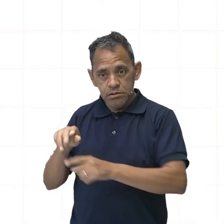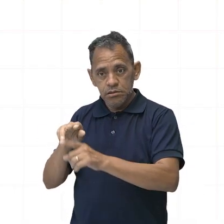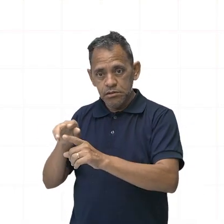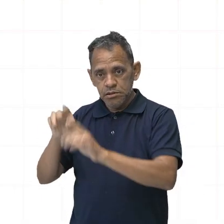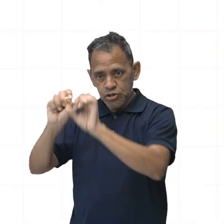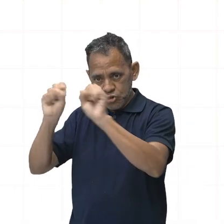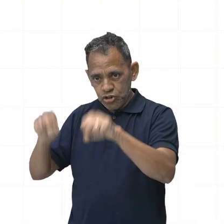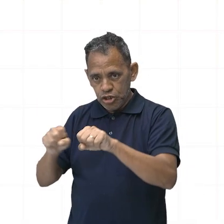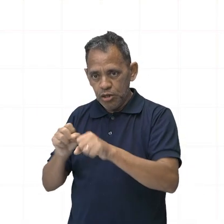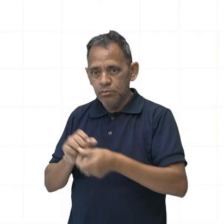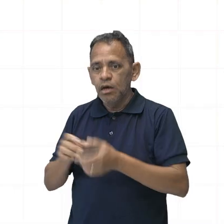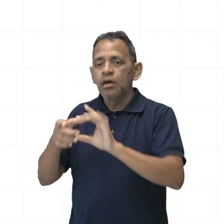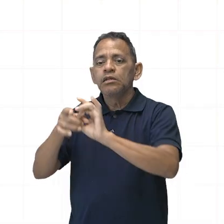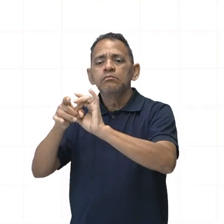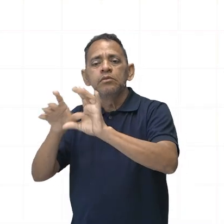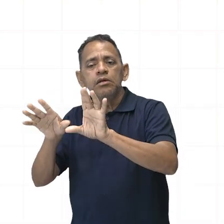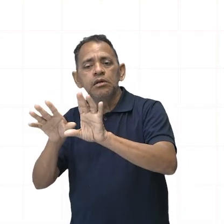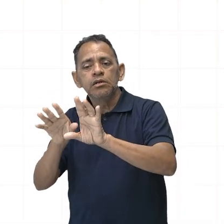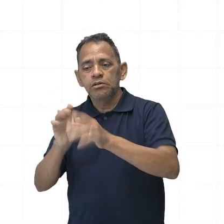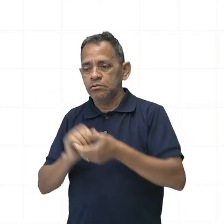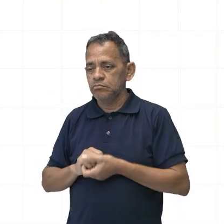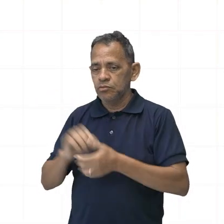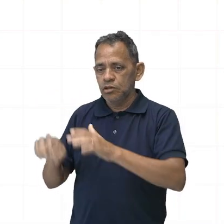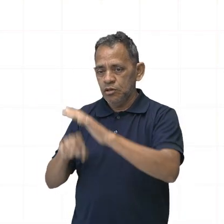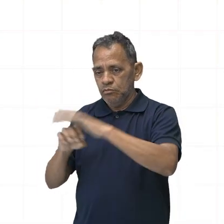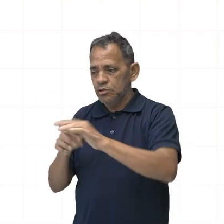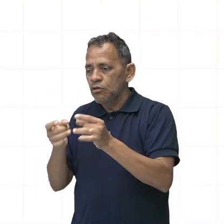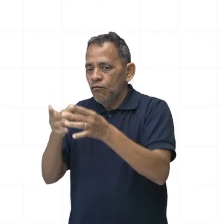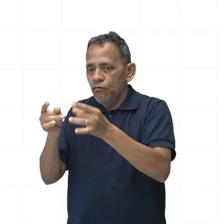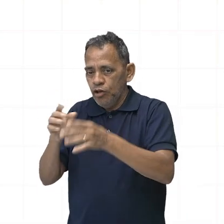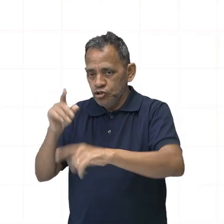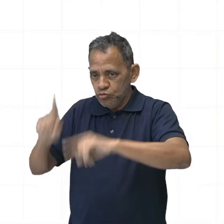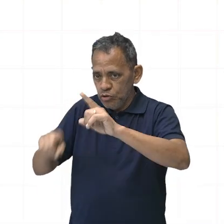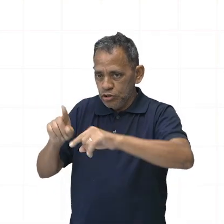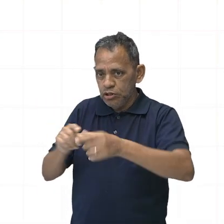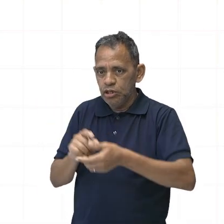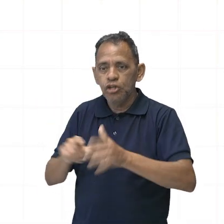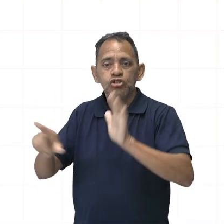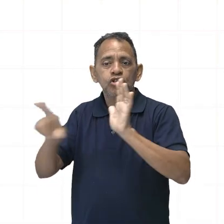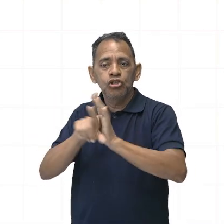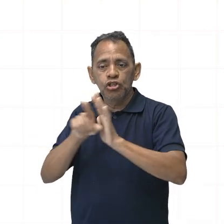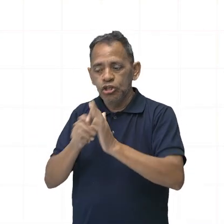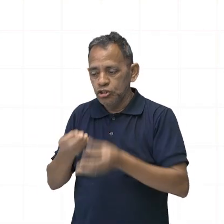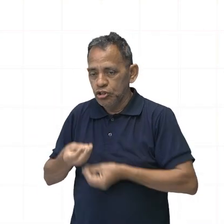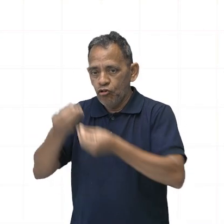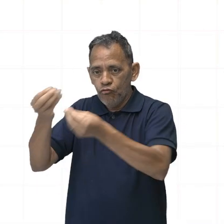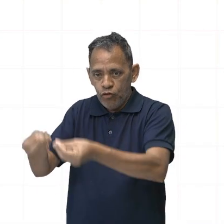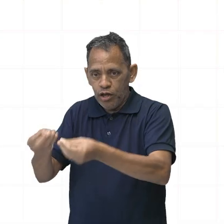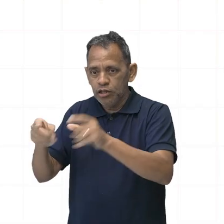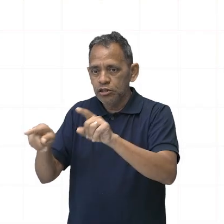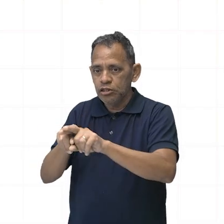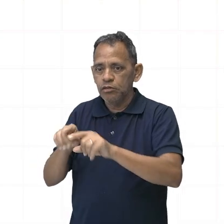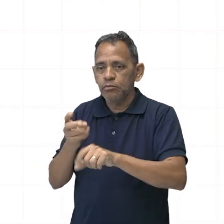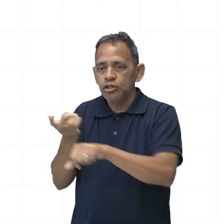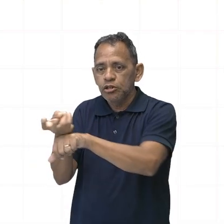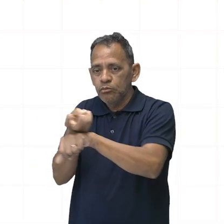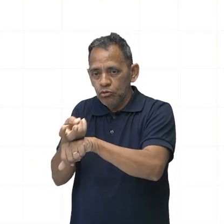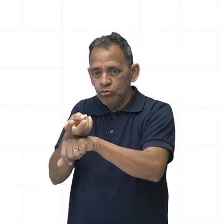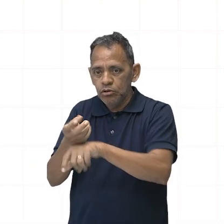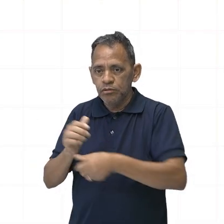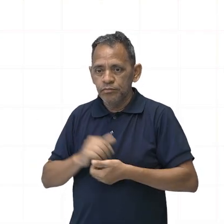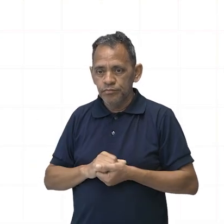empresas, elas vendam seus produtos ali de acordo com as leis da oferta e da demanda, né? Se